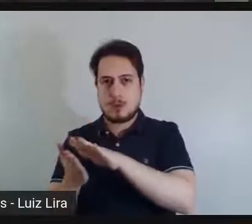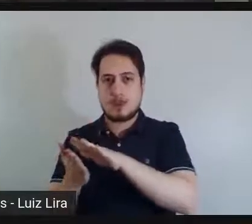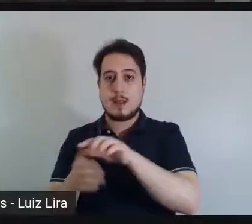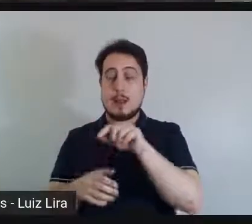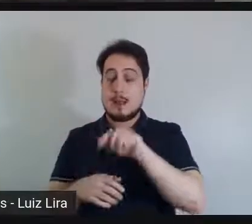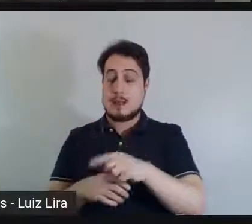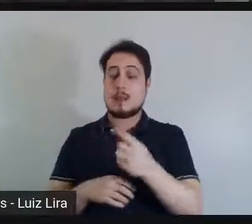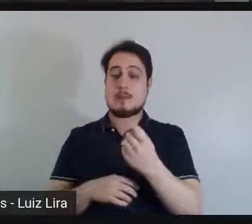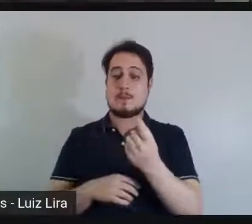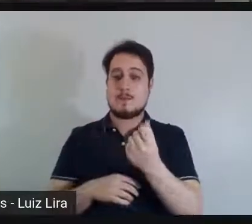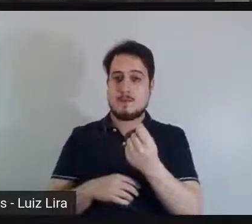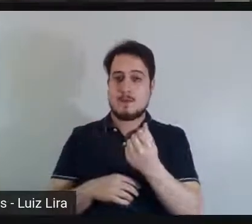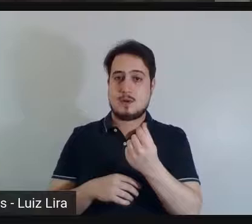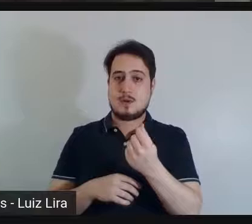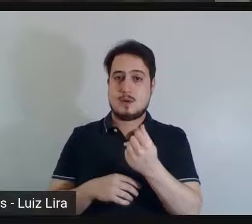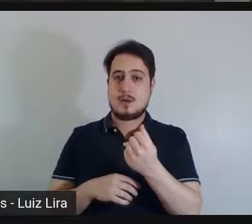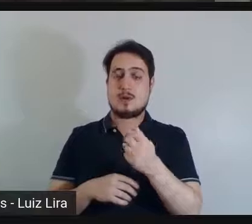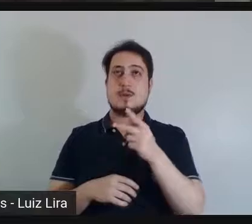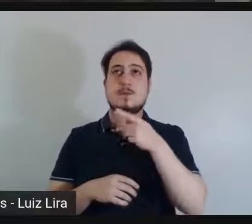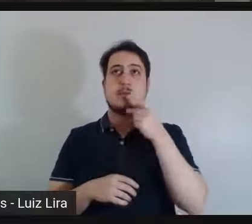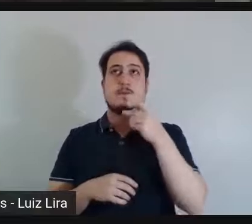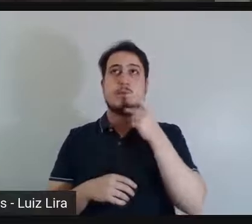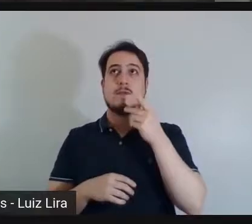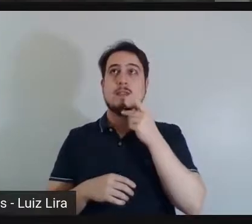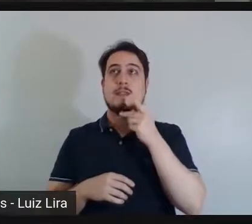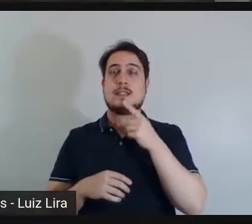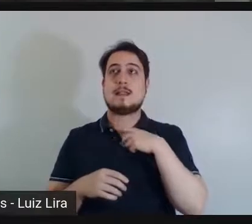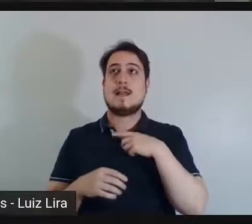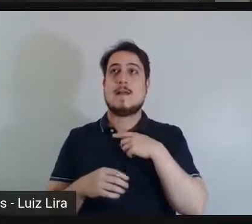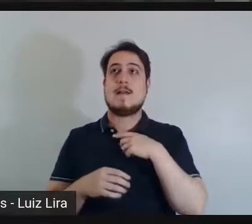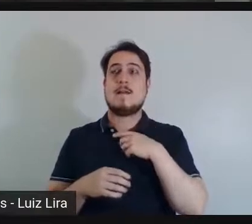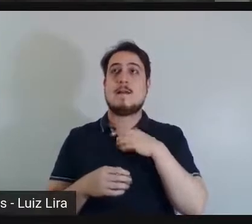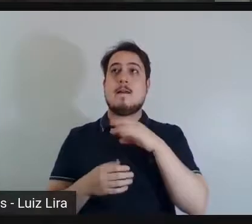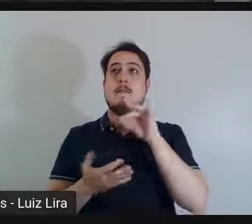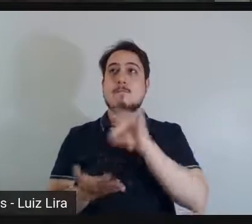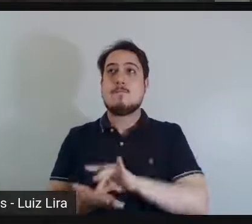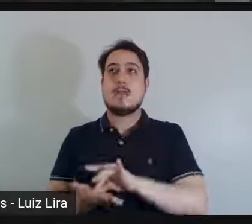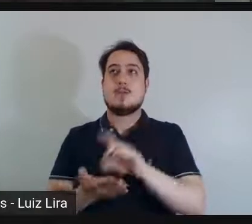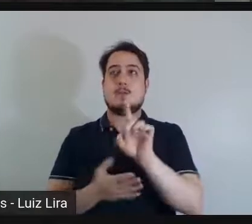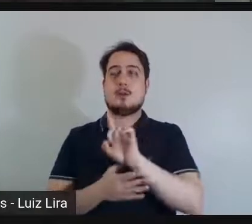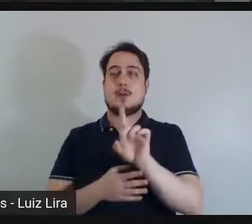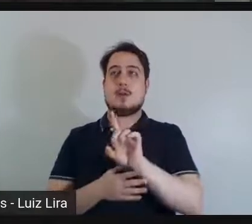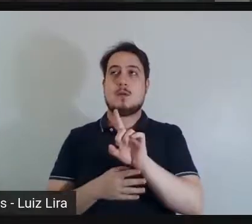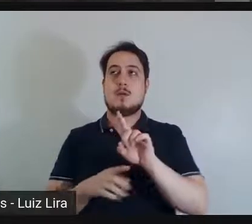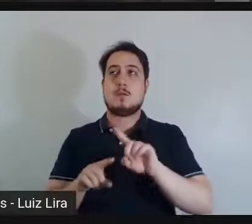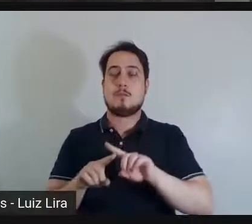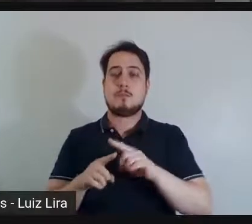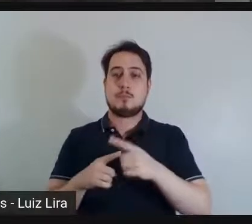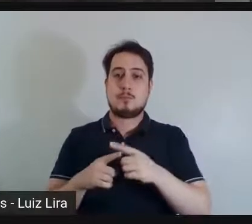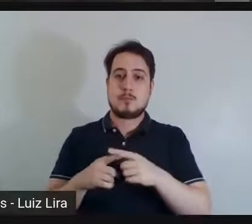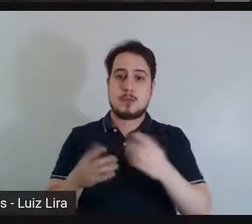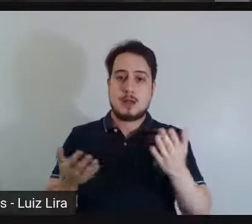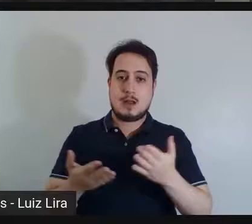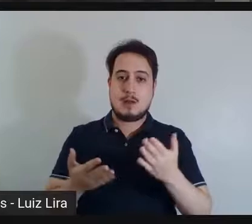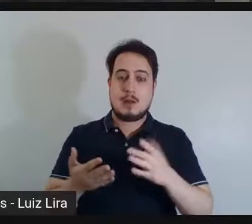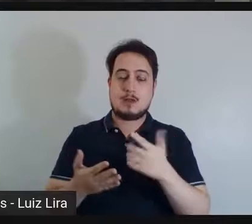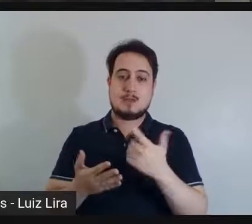valor, eu não digo que ele é um custo fixo, porque agora não estamos tendo